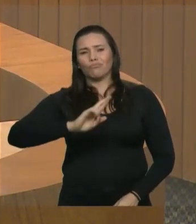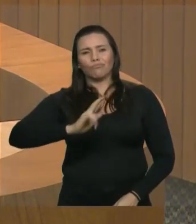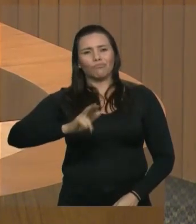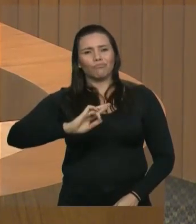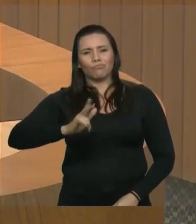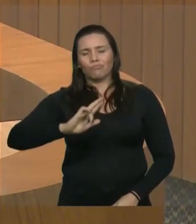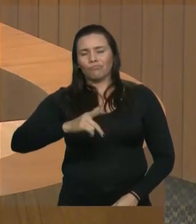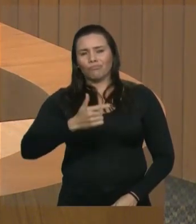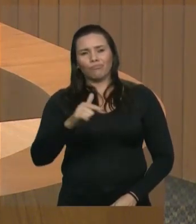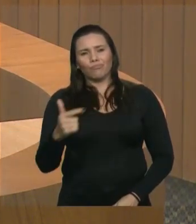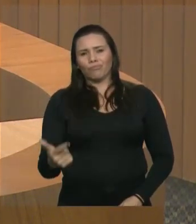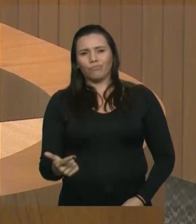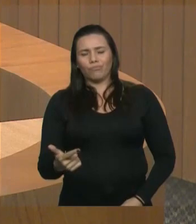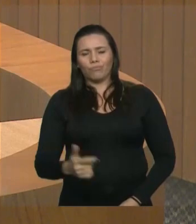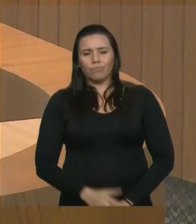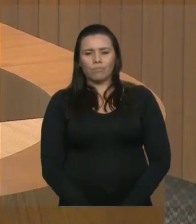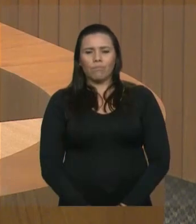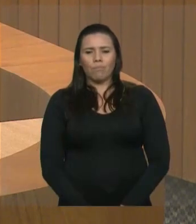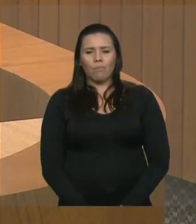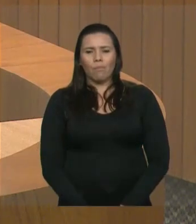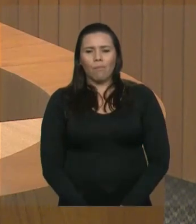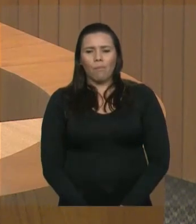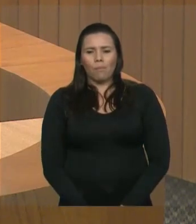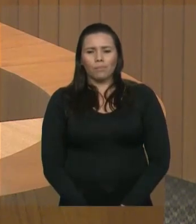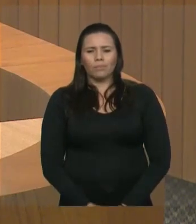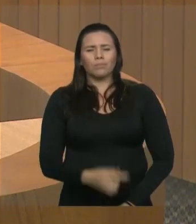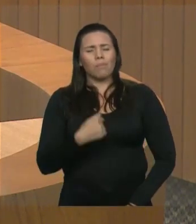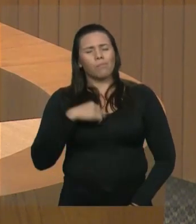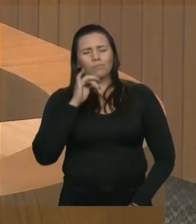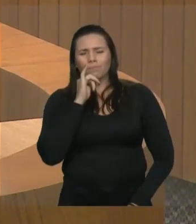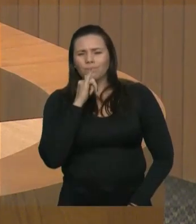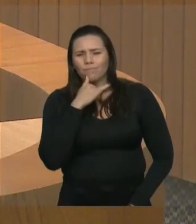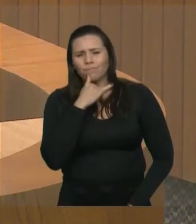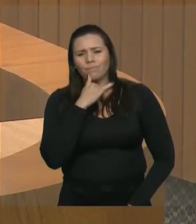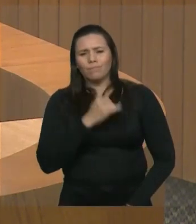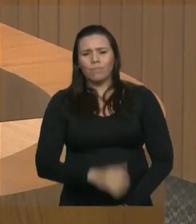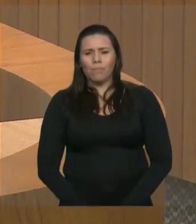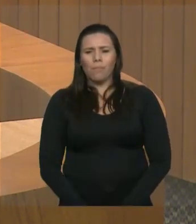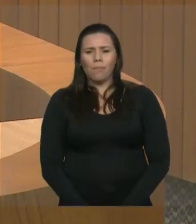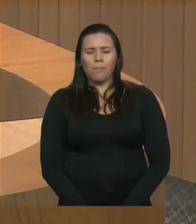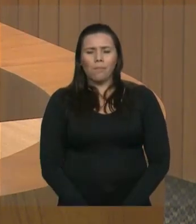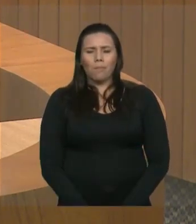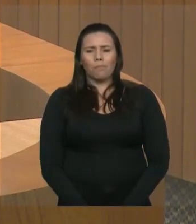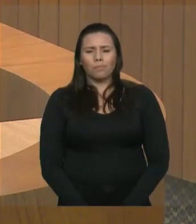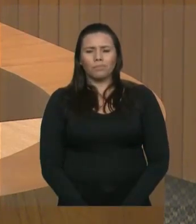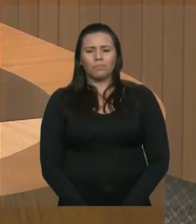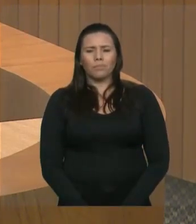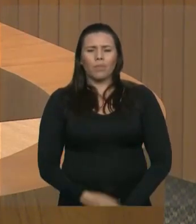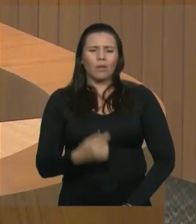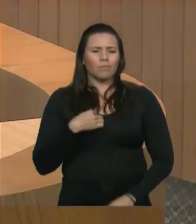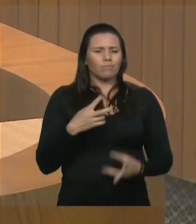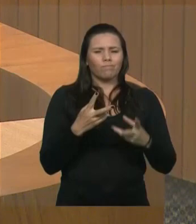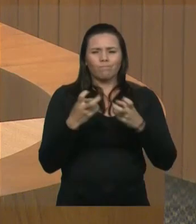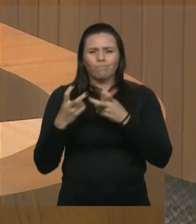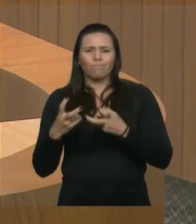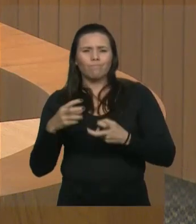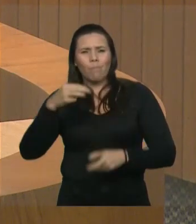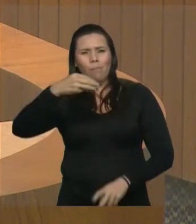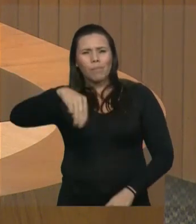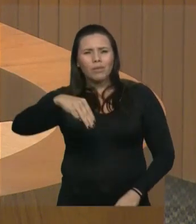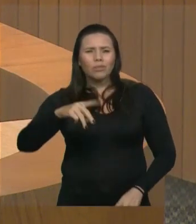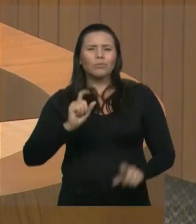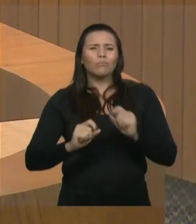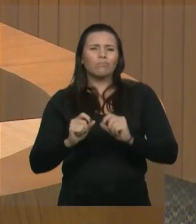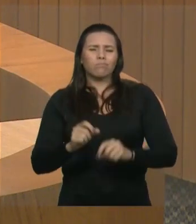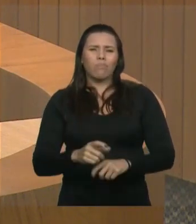lamentamos, é muito triste a situação na qual se encontra o estado do Maranhão quebrado.